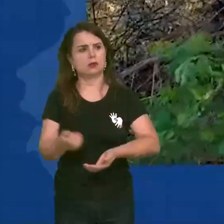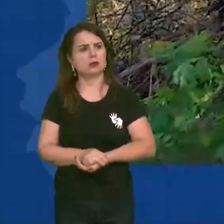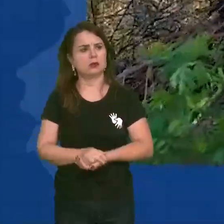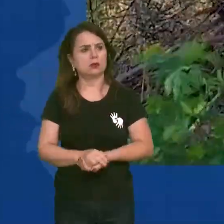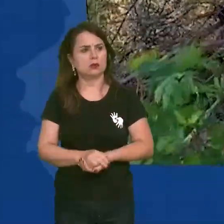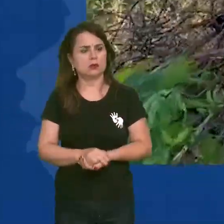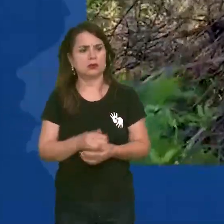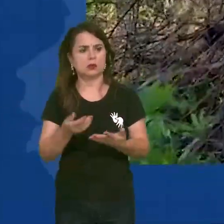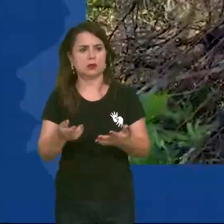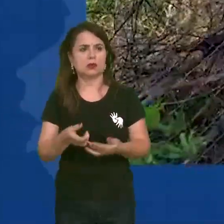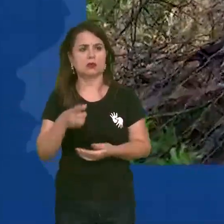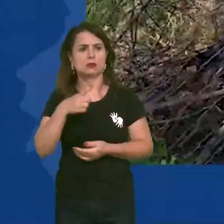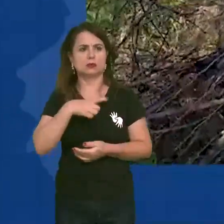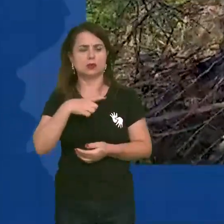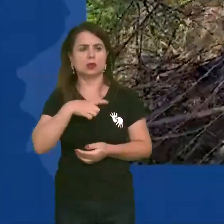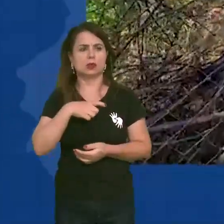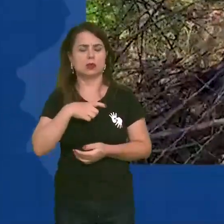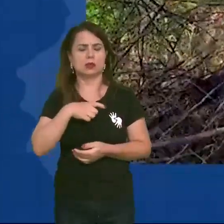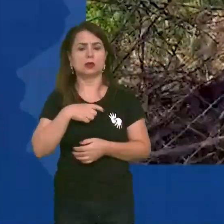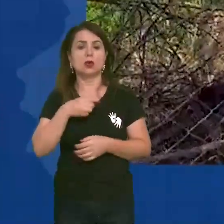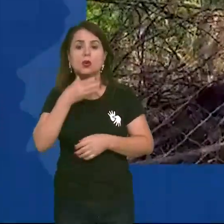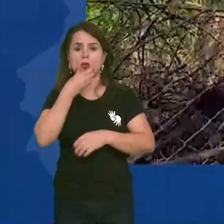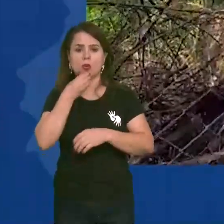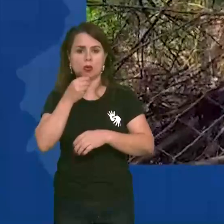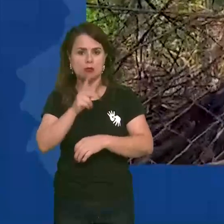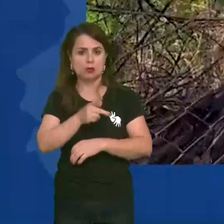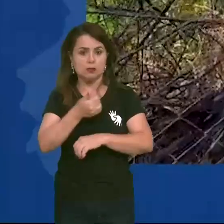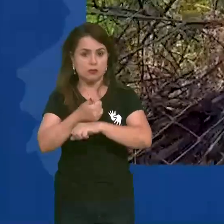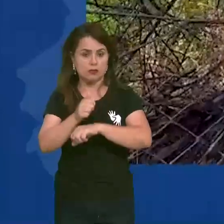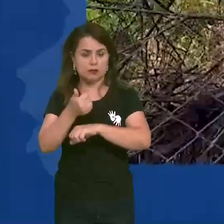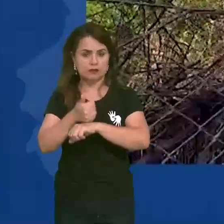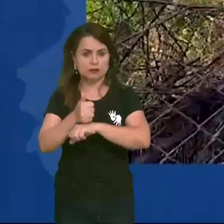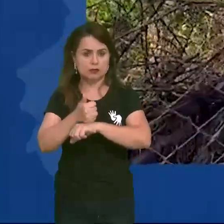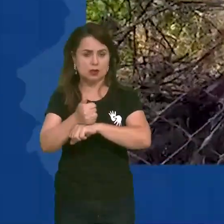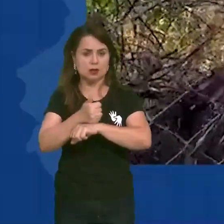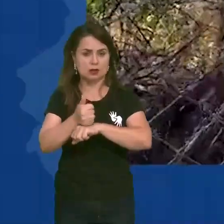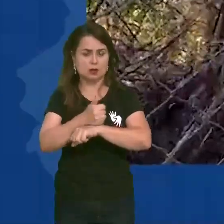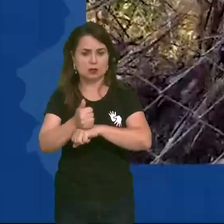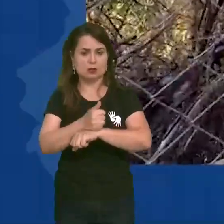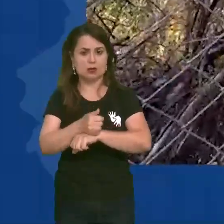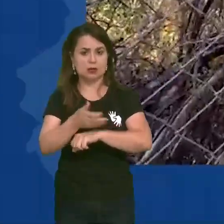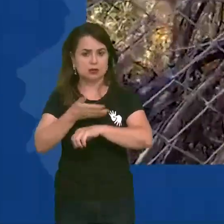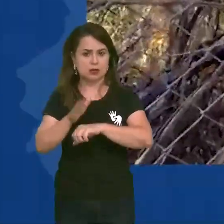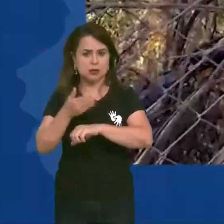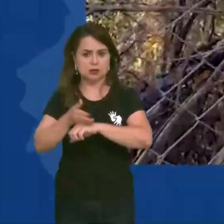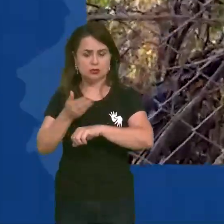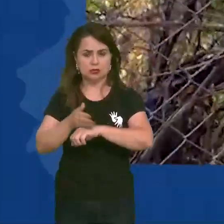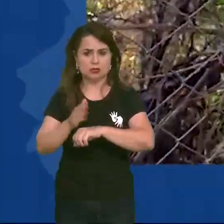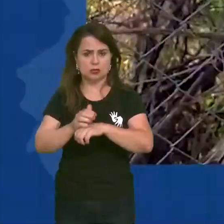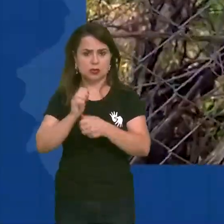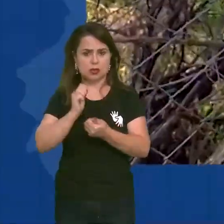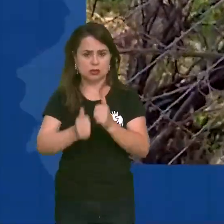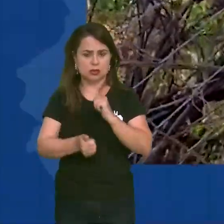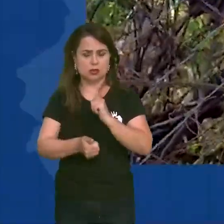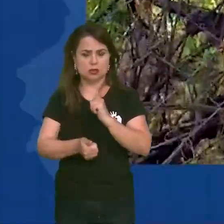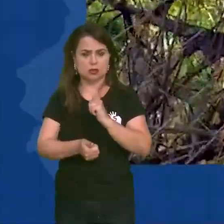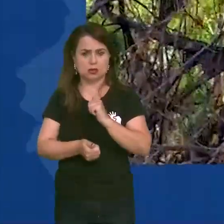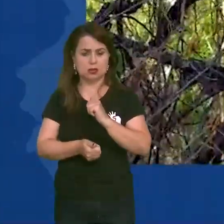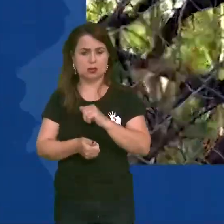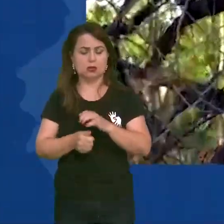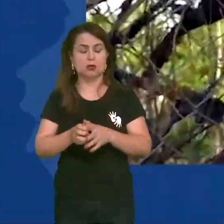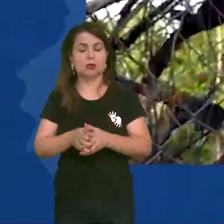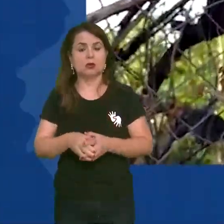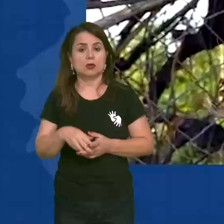nós temos o Esquilo que é o treinador do atletismo onde ele quase foi chegou para nós